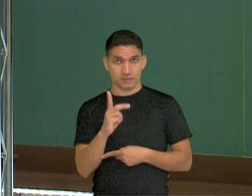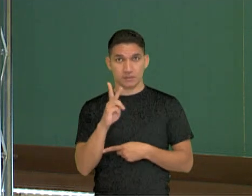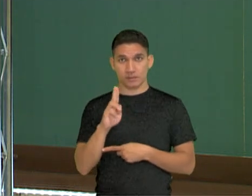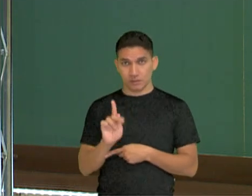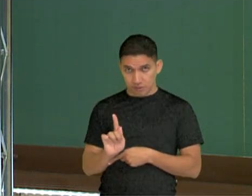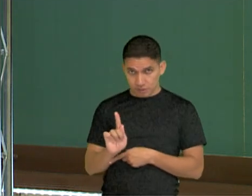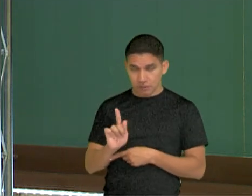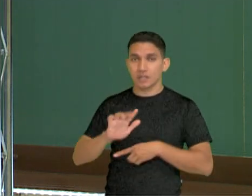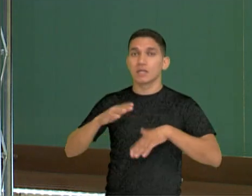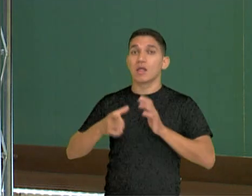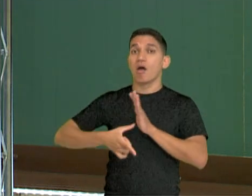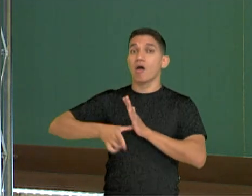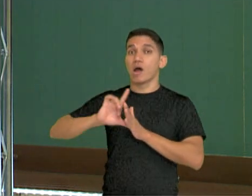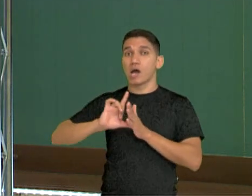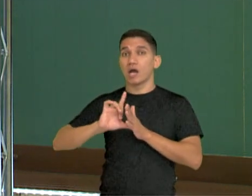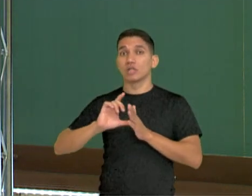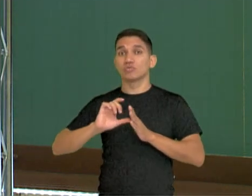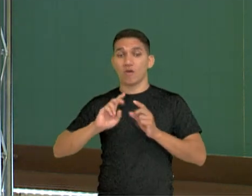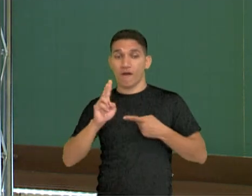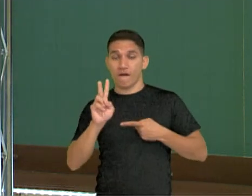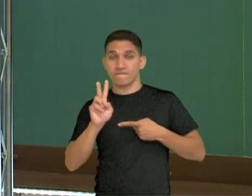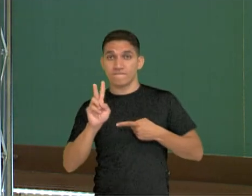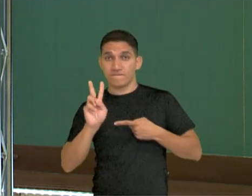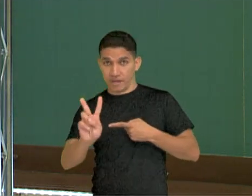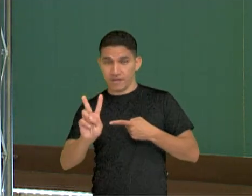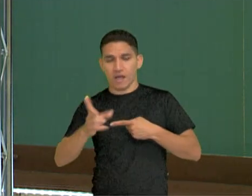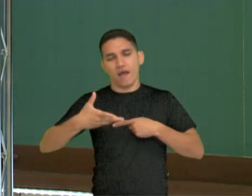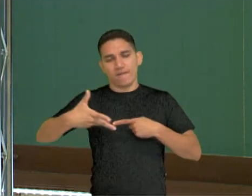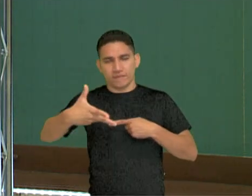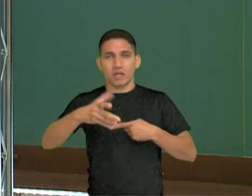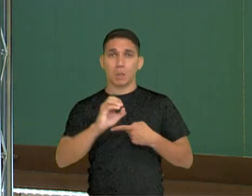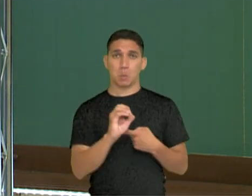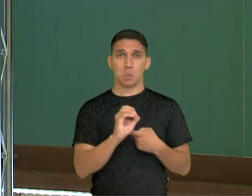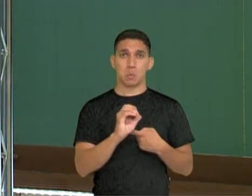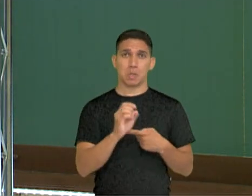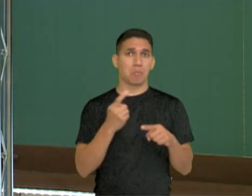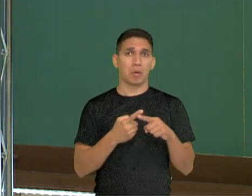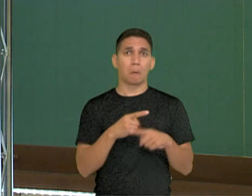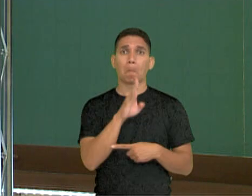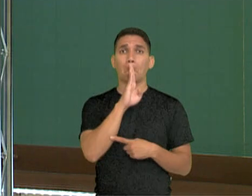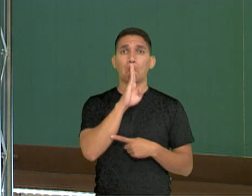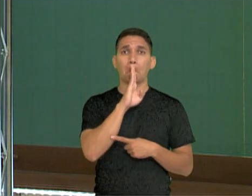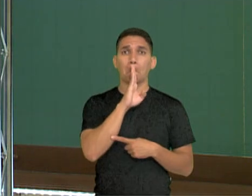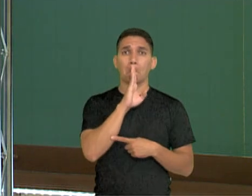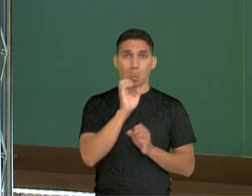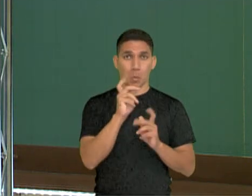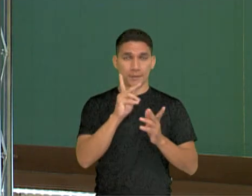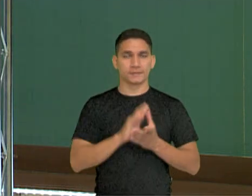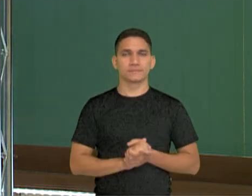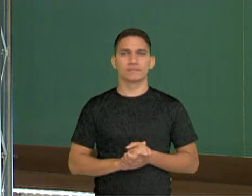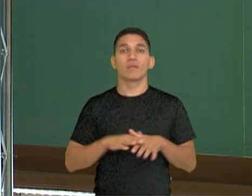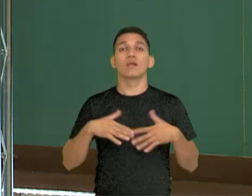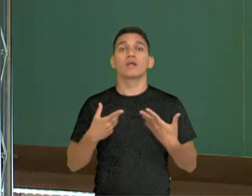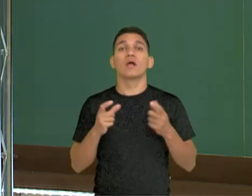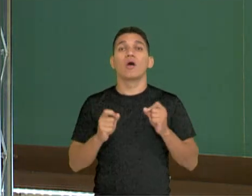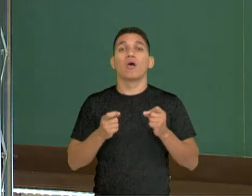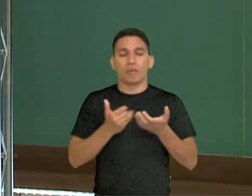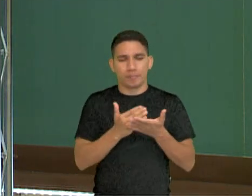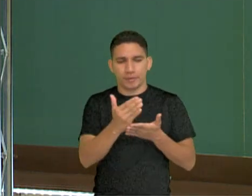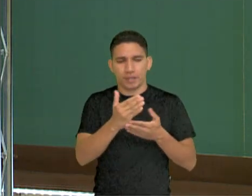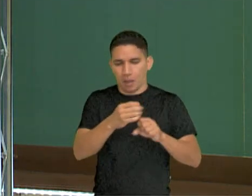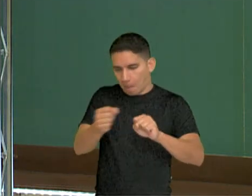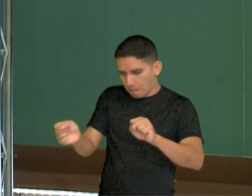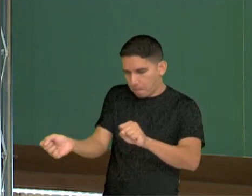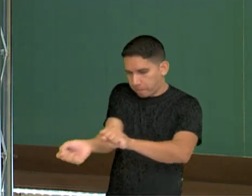do jogador, a velocidade dele era zero, porque o exercício acabou, falou para mim que era repouso, certo? Agora, depois da batida